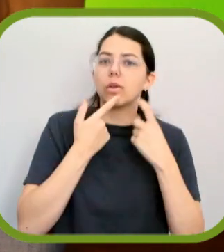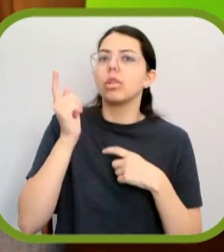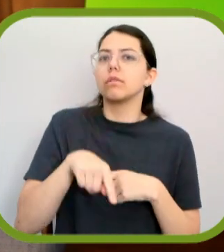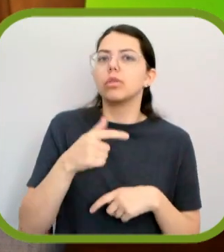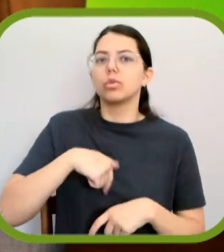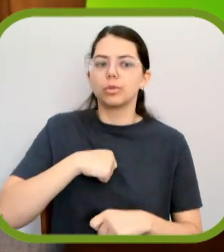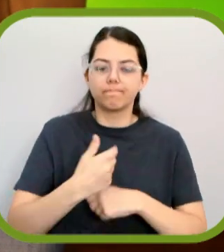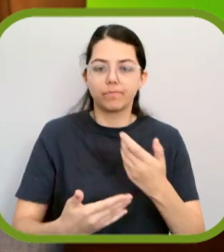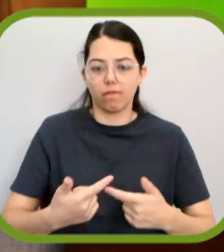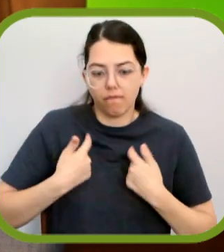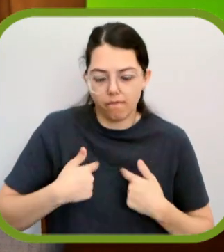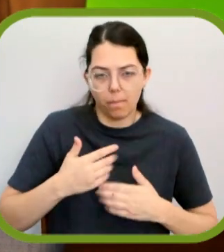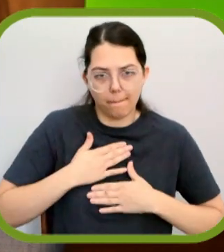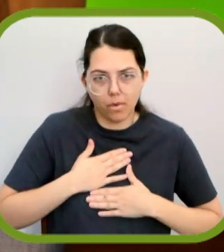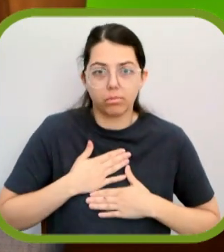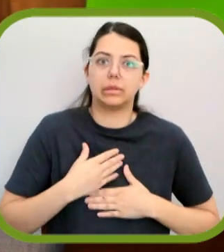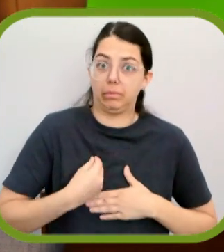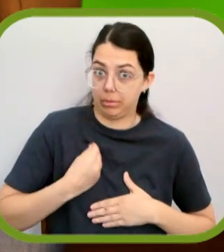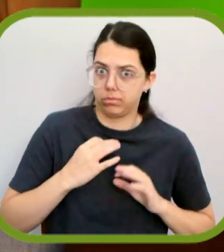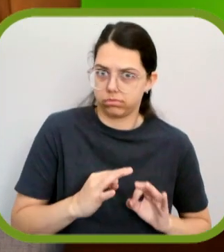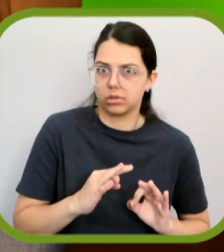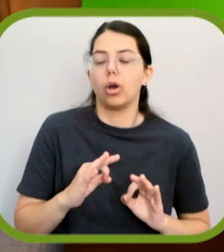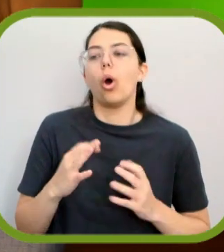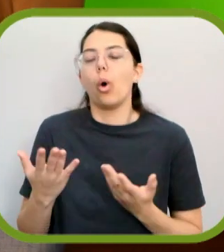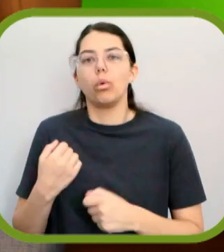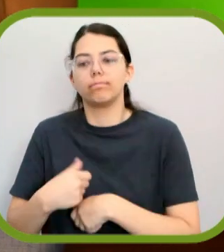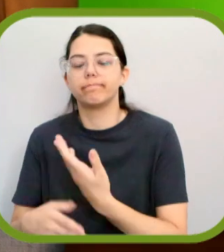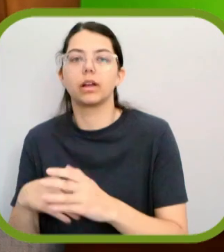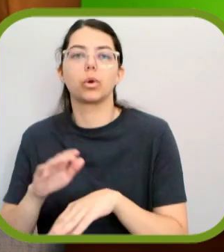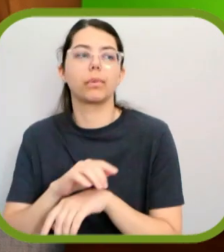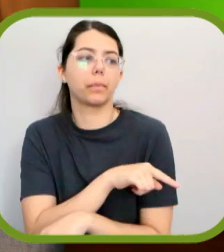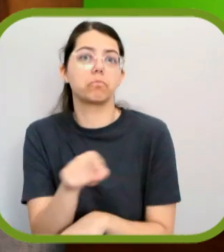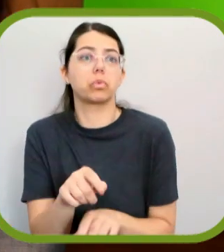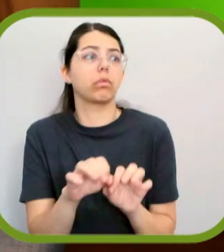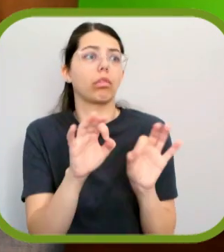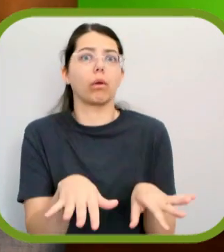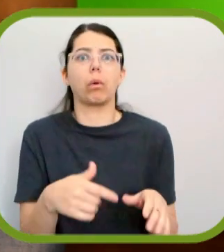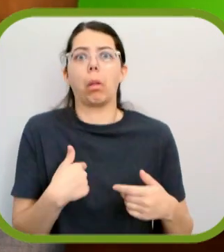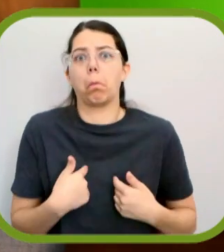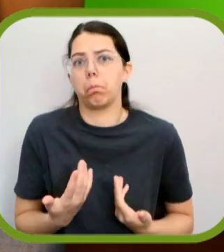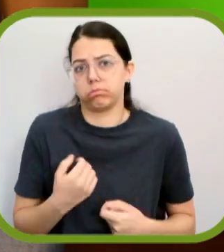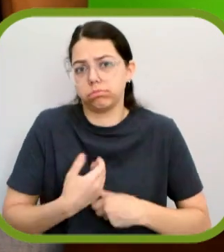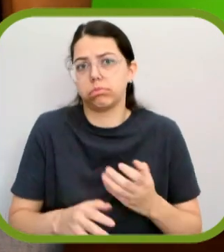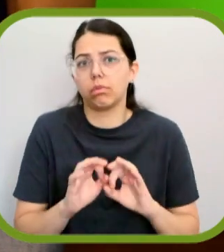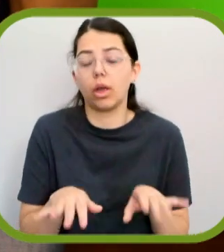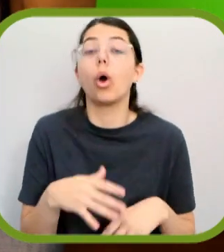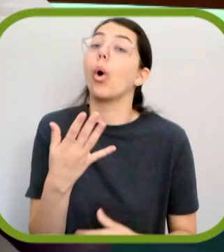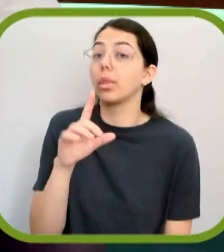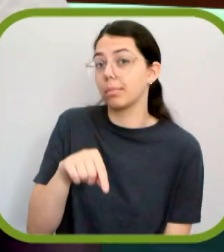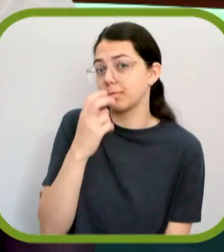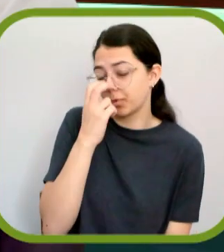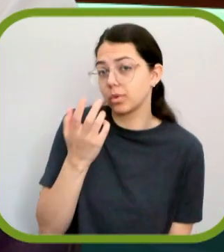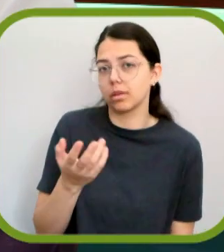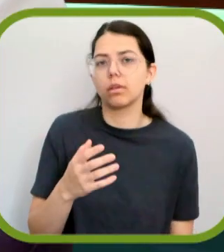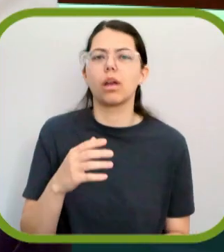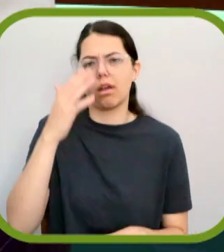que é que estamos a fazer. Se estamos a fazer aquilo por vontade própria, que é mais preocupante, ou se estamos a fazer aquilo porque está toda a gente a fazer. Obrigada. Ou por